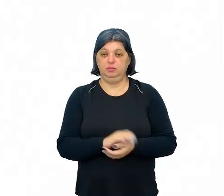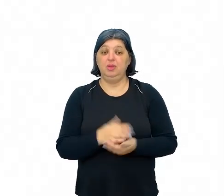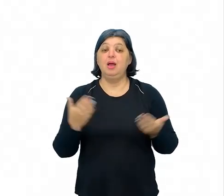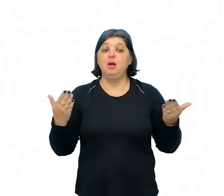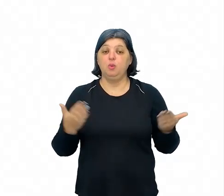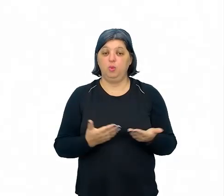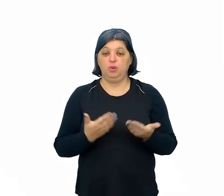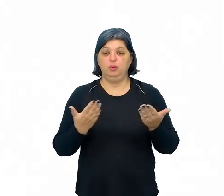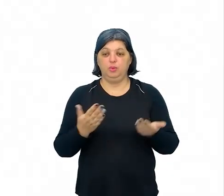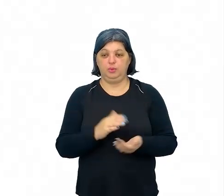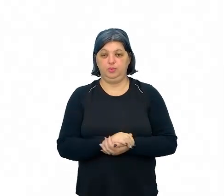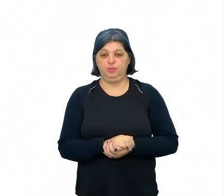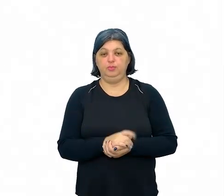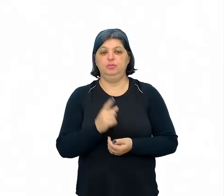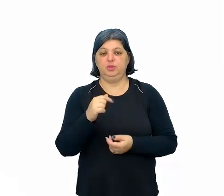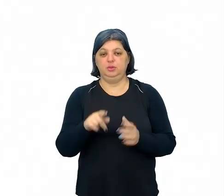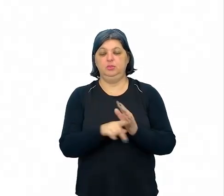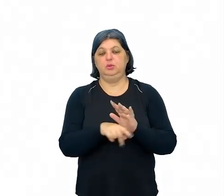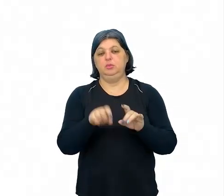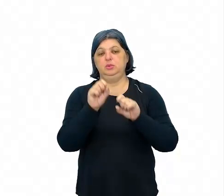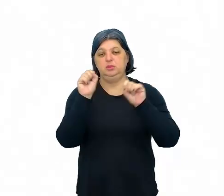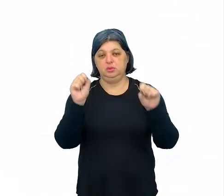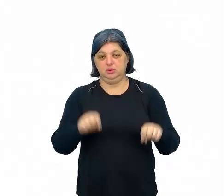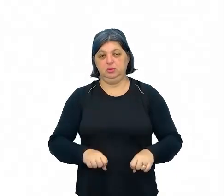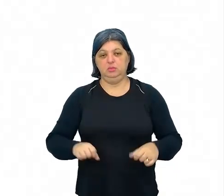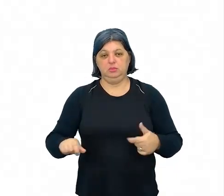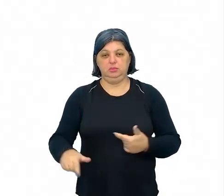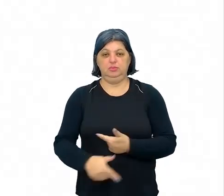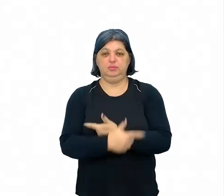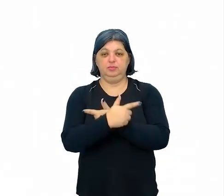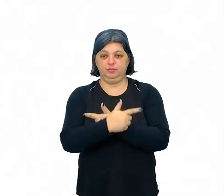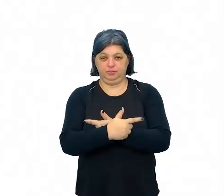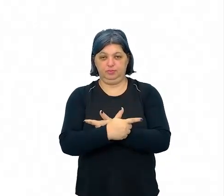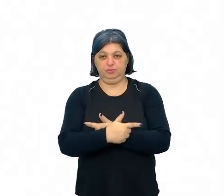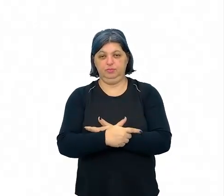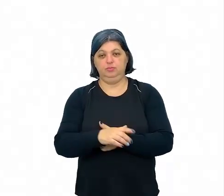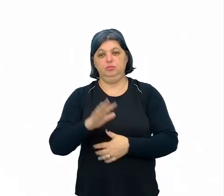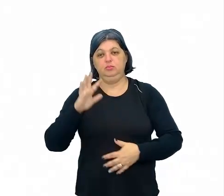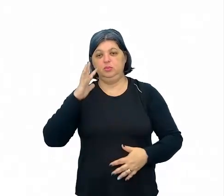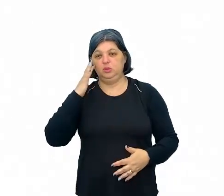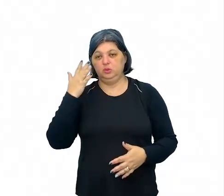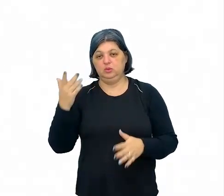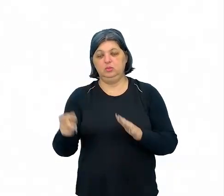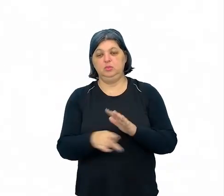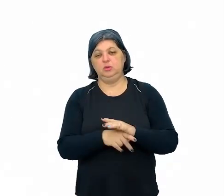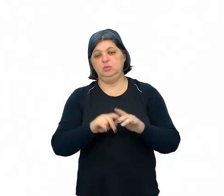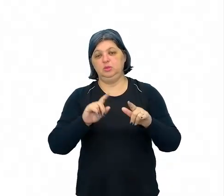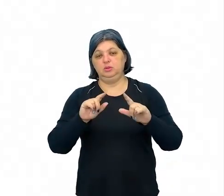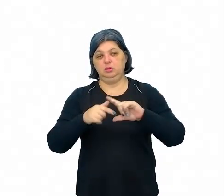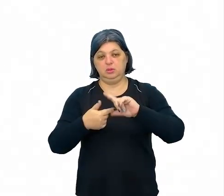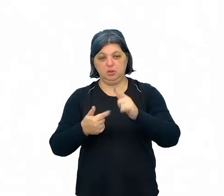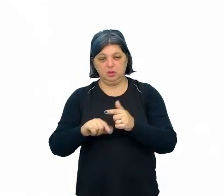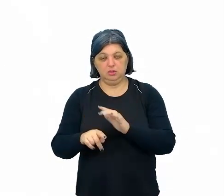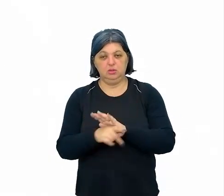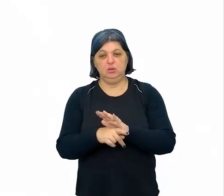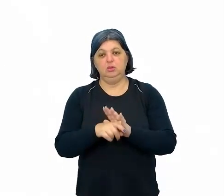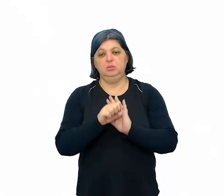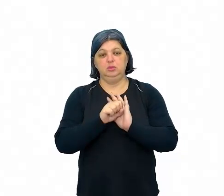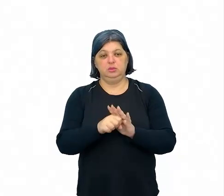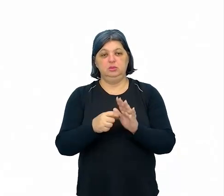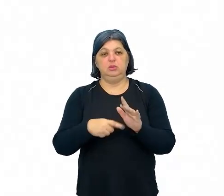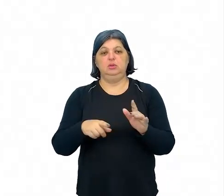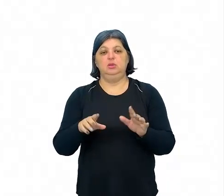Agora, aqui. Sistema de equação de primeiro grau, resolução algébrica e representação no plano